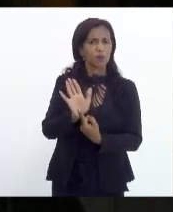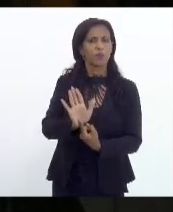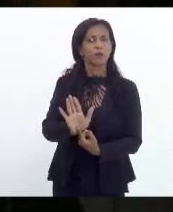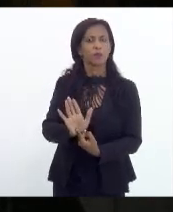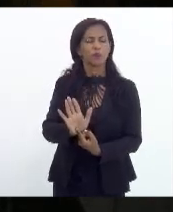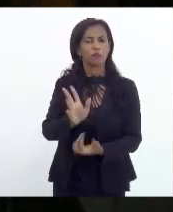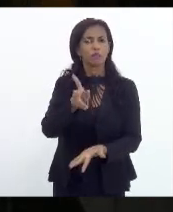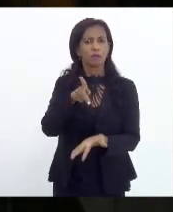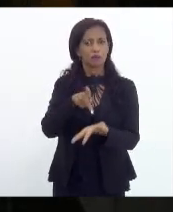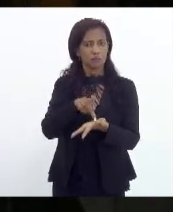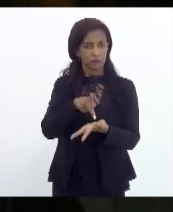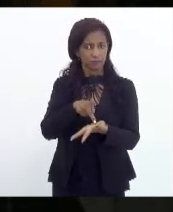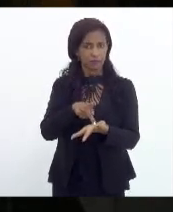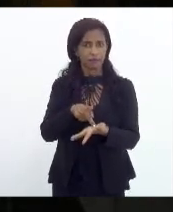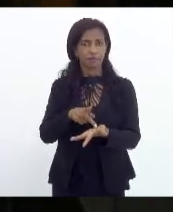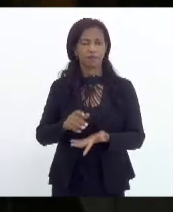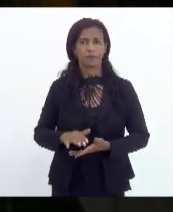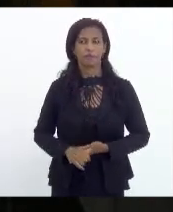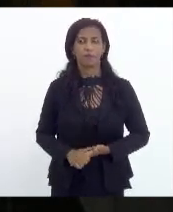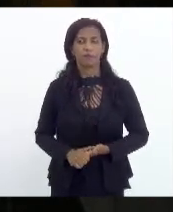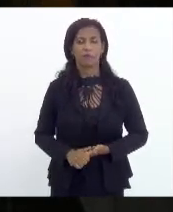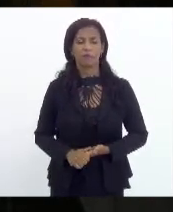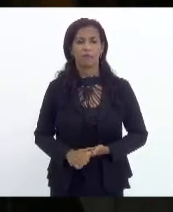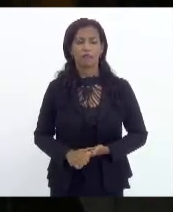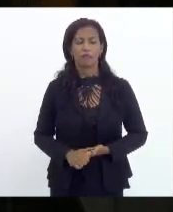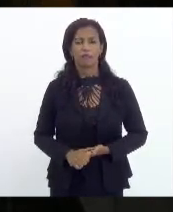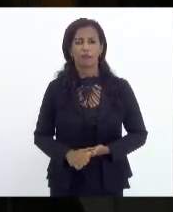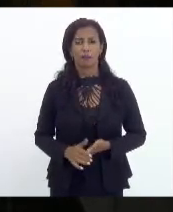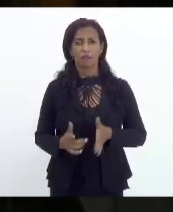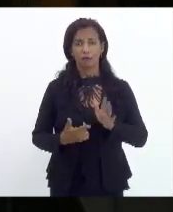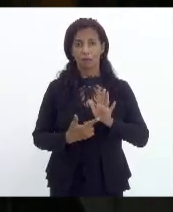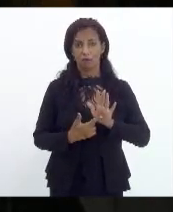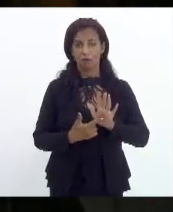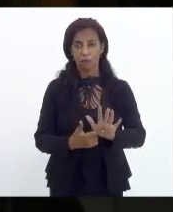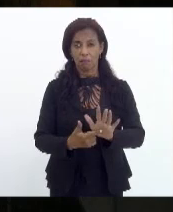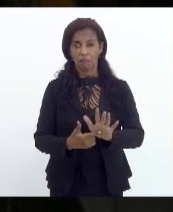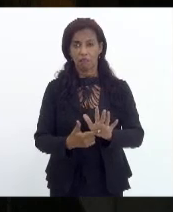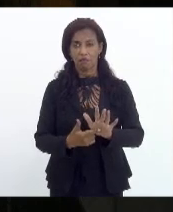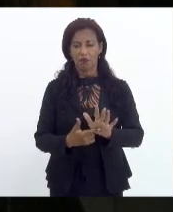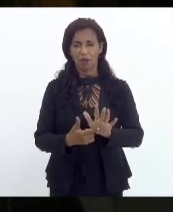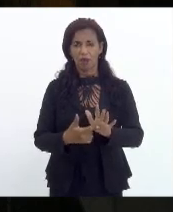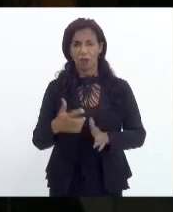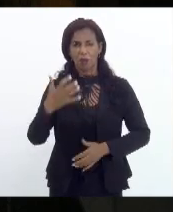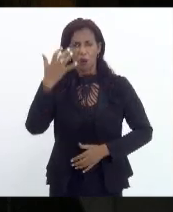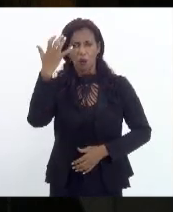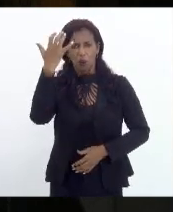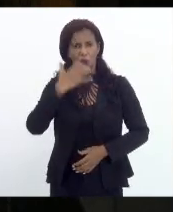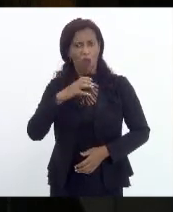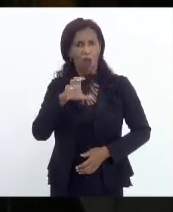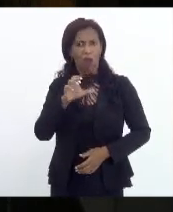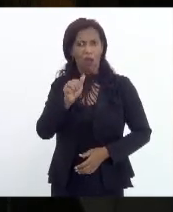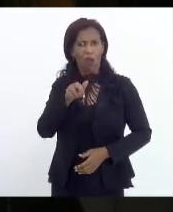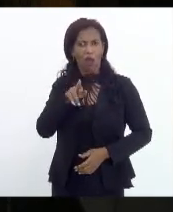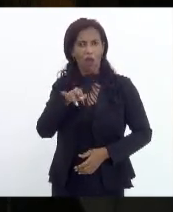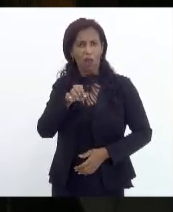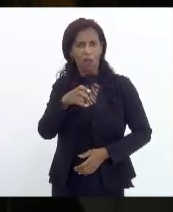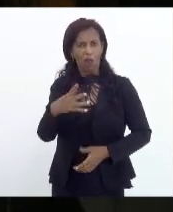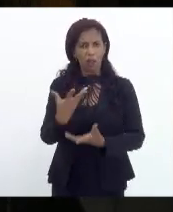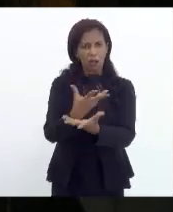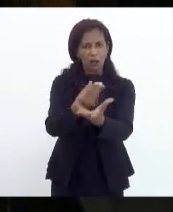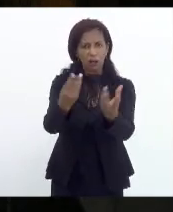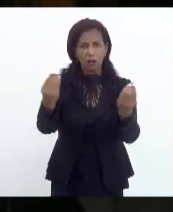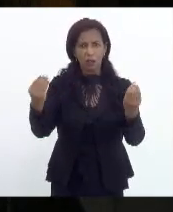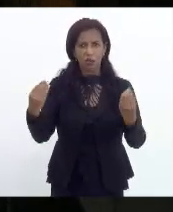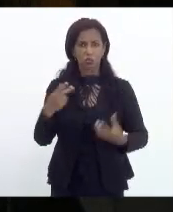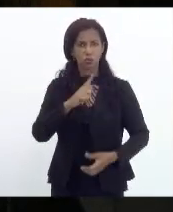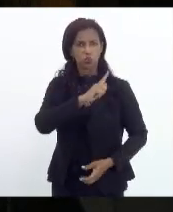de fato também para demonstrar o caráter deletério de